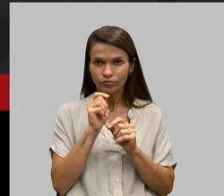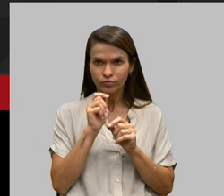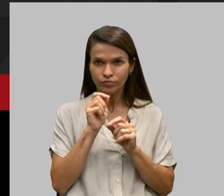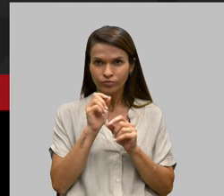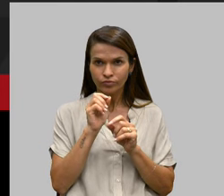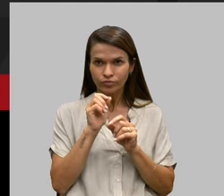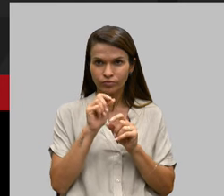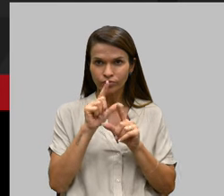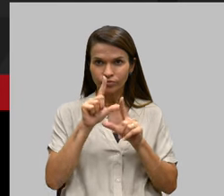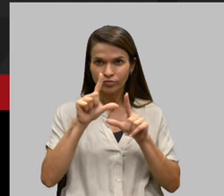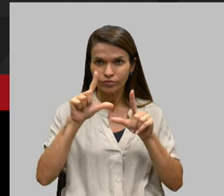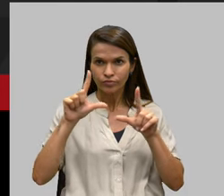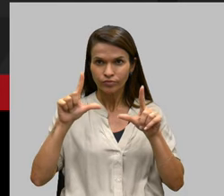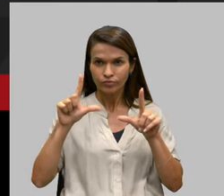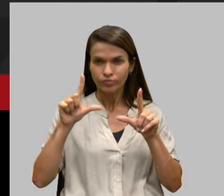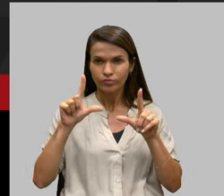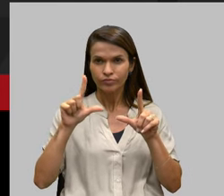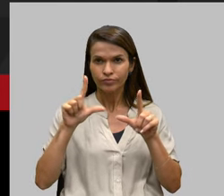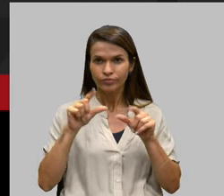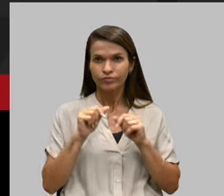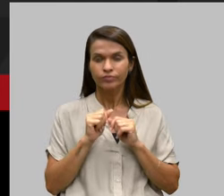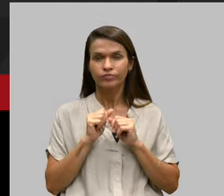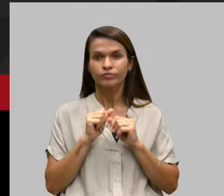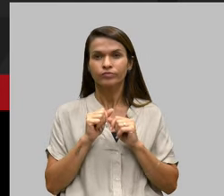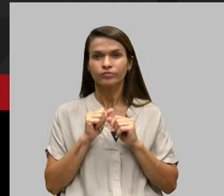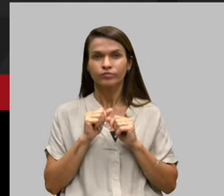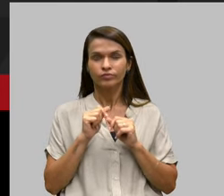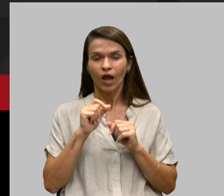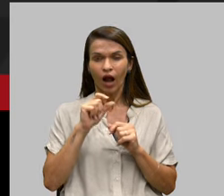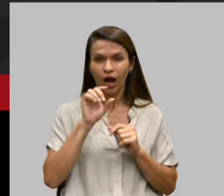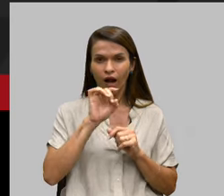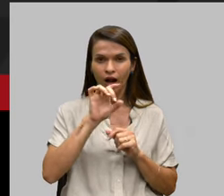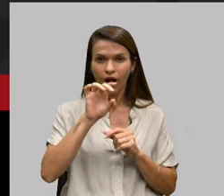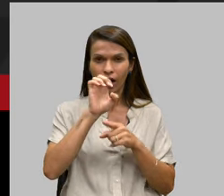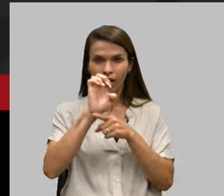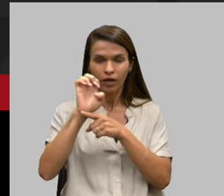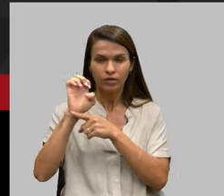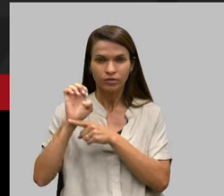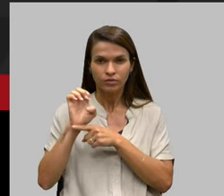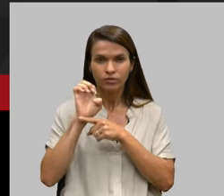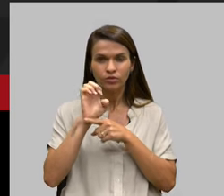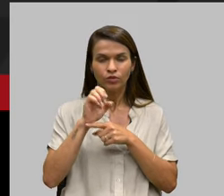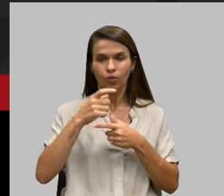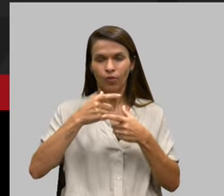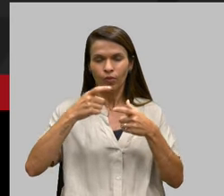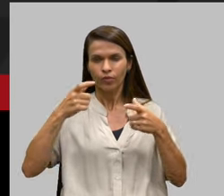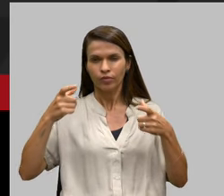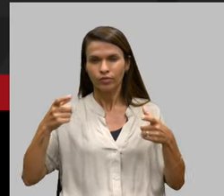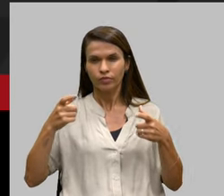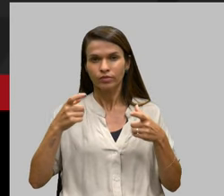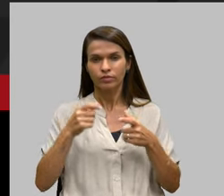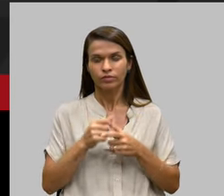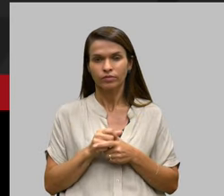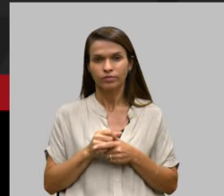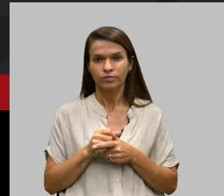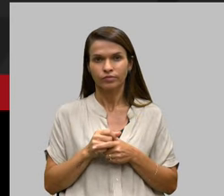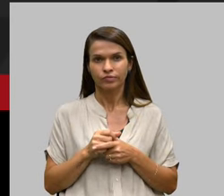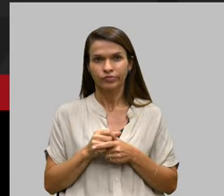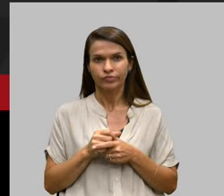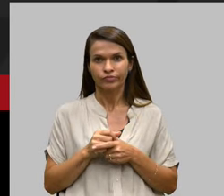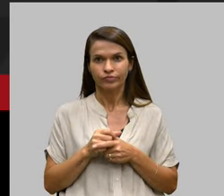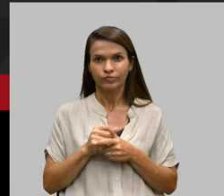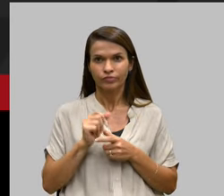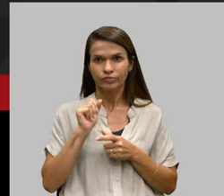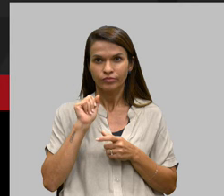mais então ali ó cada estado né você tem estados com grande quantidade pode dar mais eh clicar